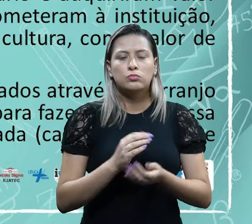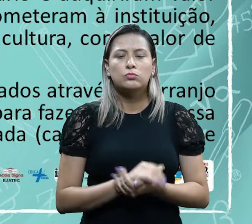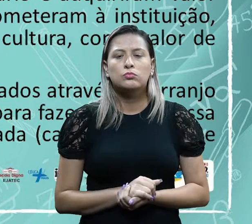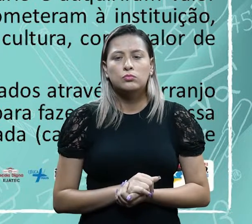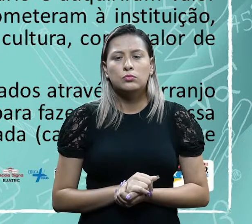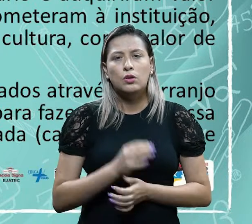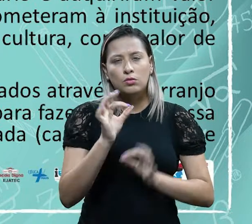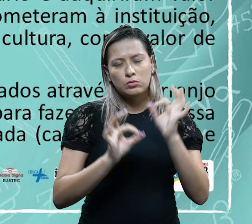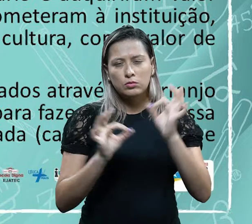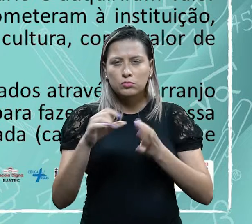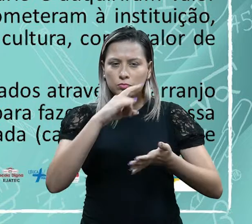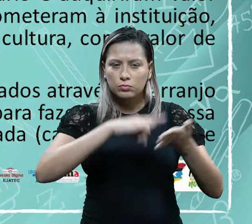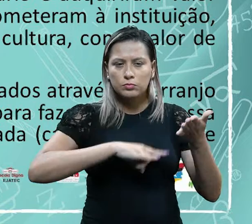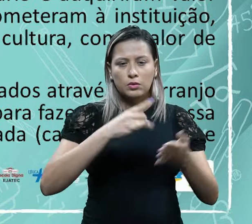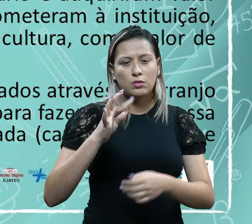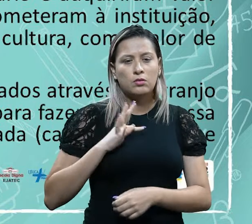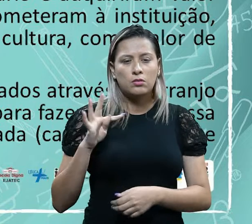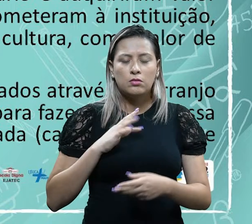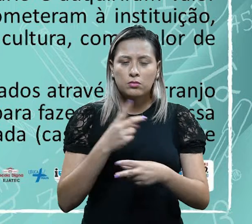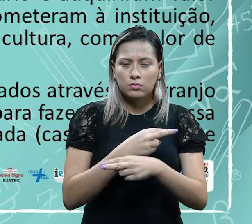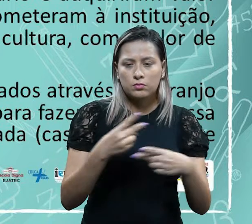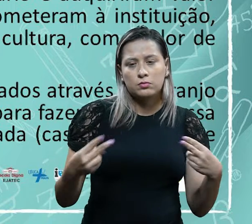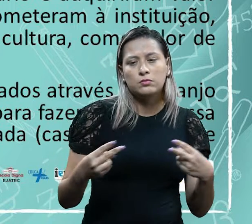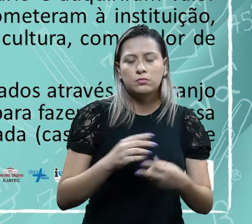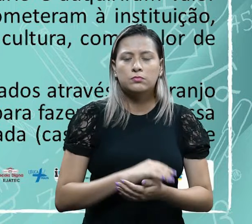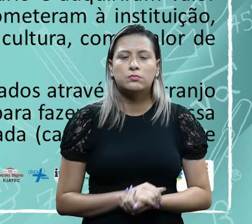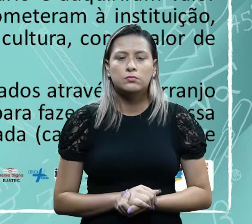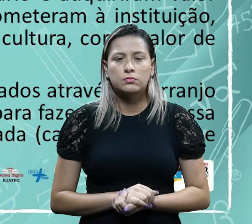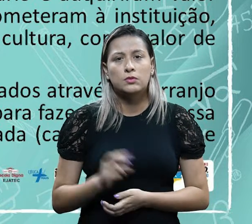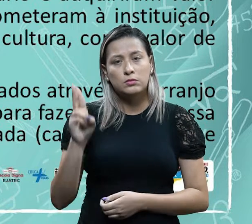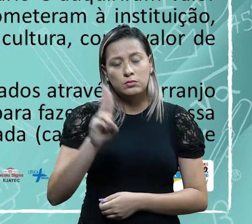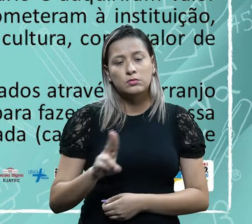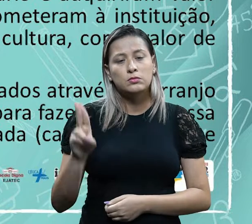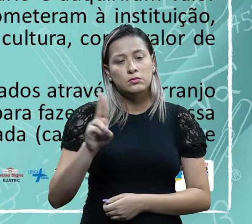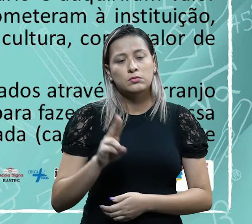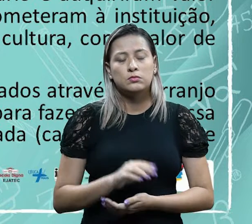documental e diversas técnicas serão empregadas,